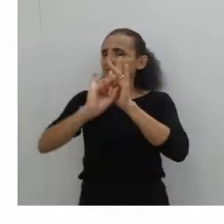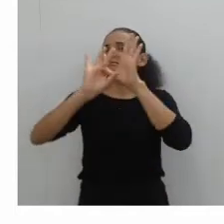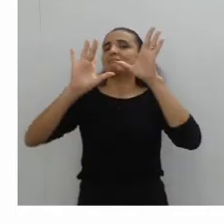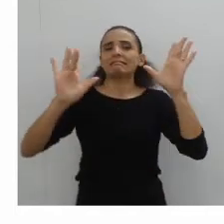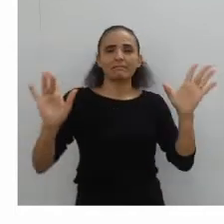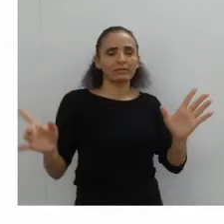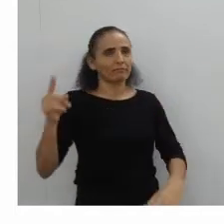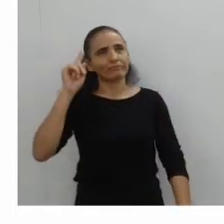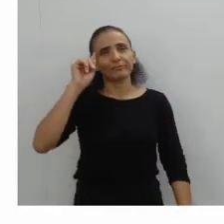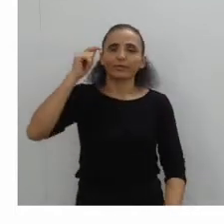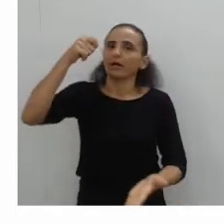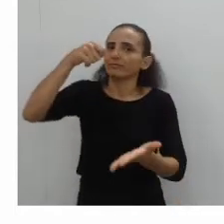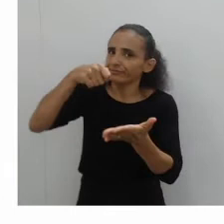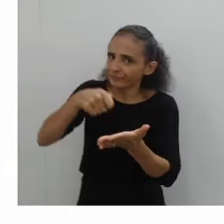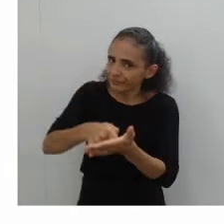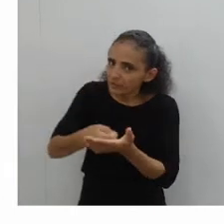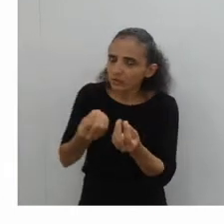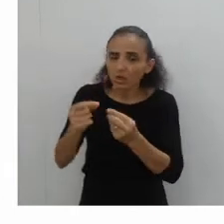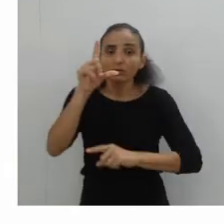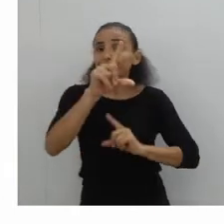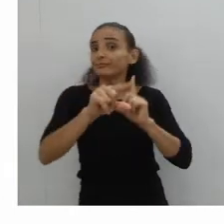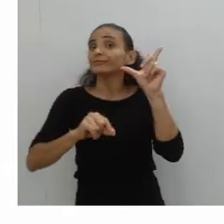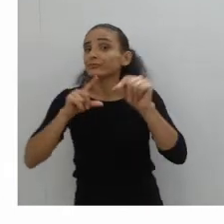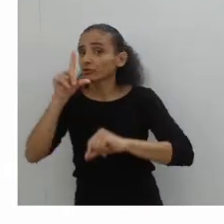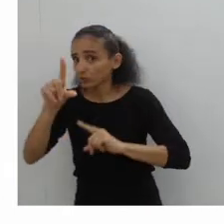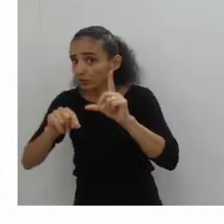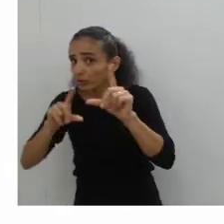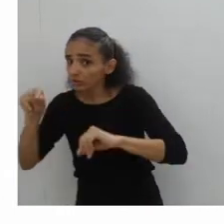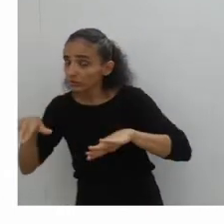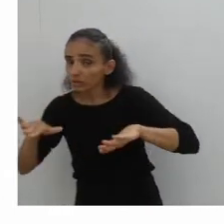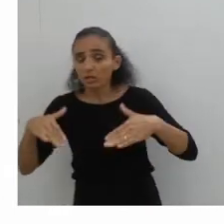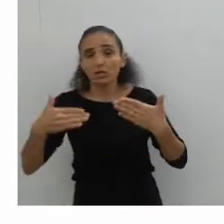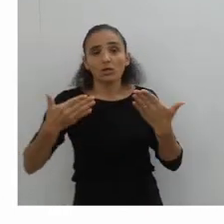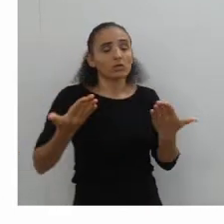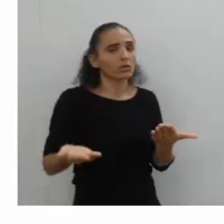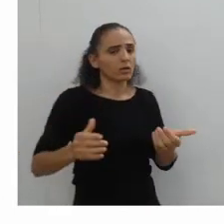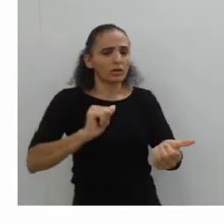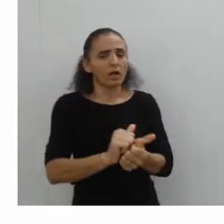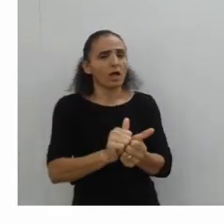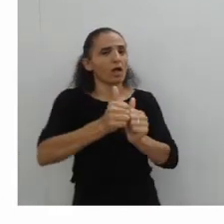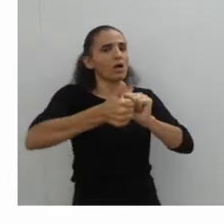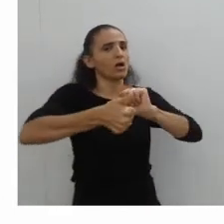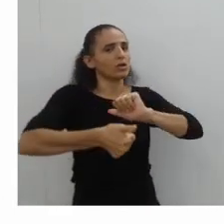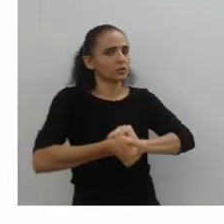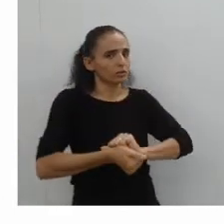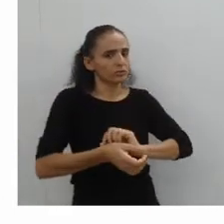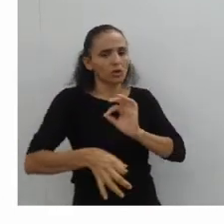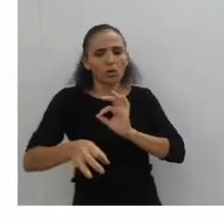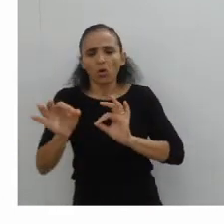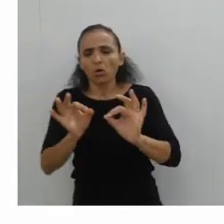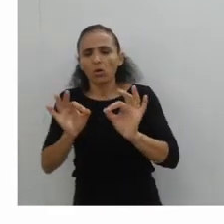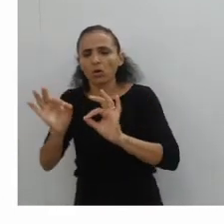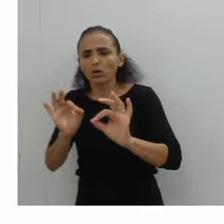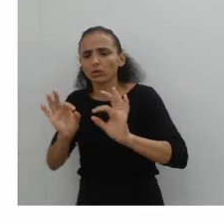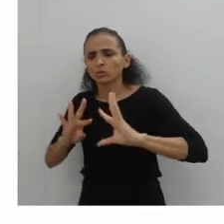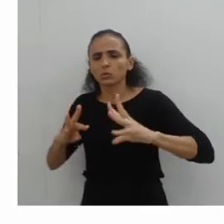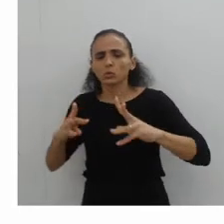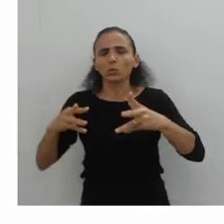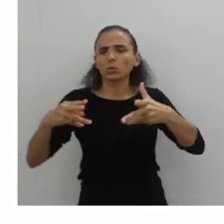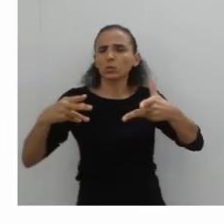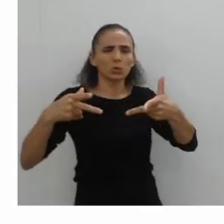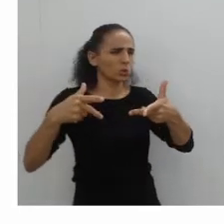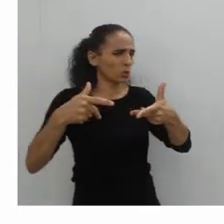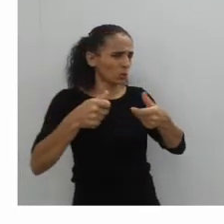de decisões, de escolhas, Enquanto que no esporte ocorre a institucionalização, ou